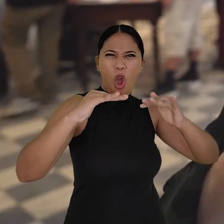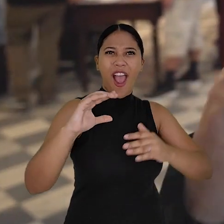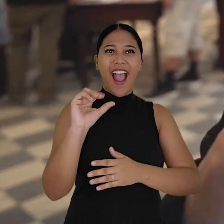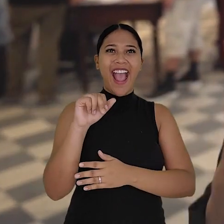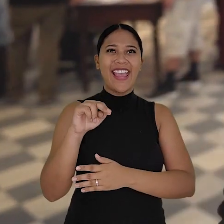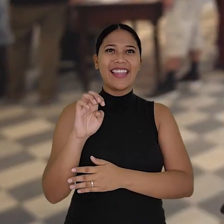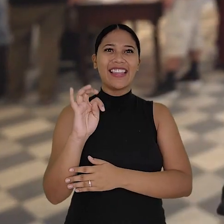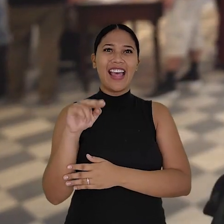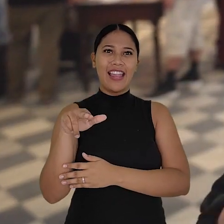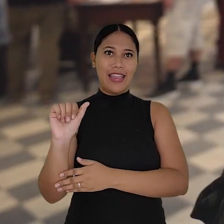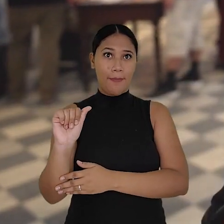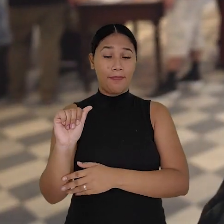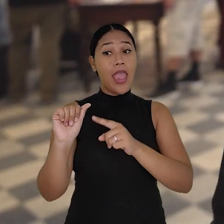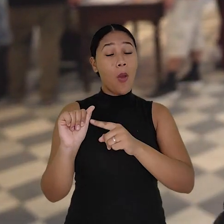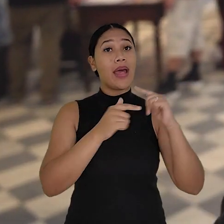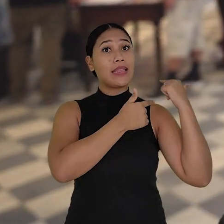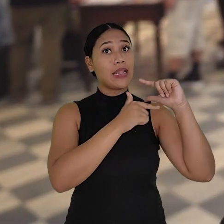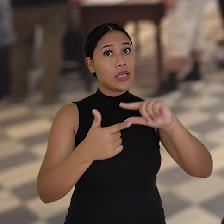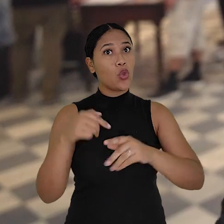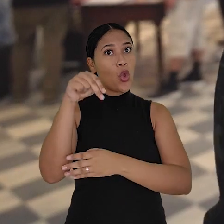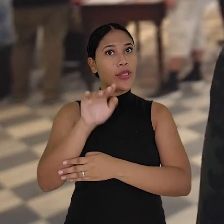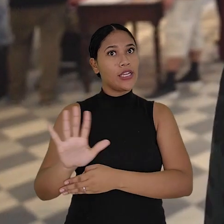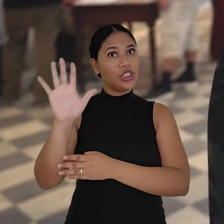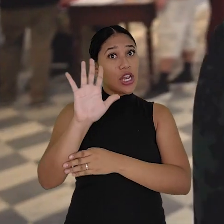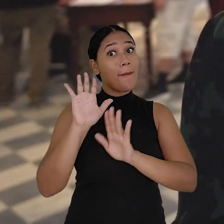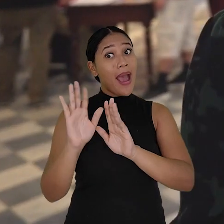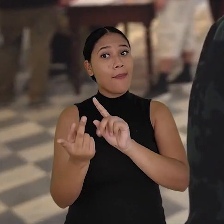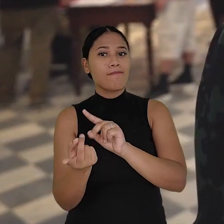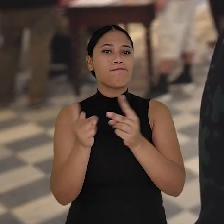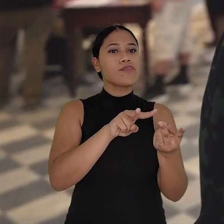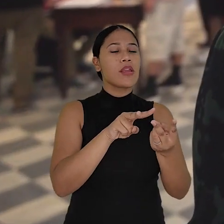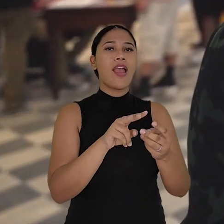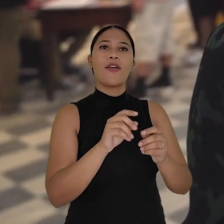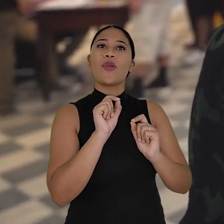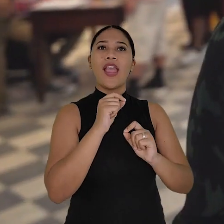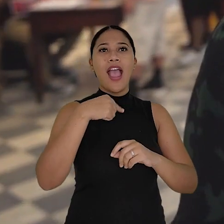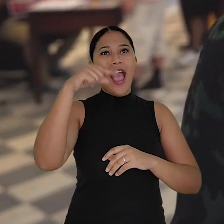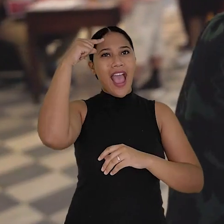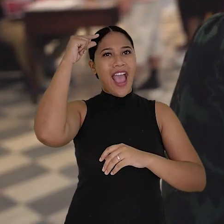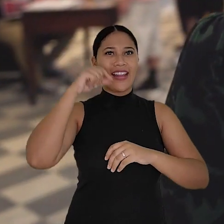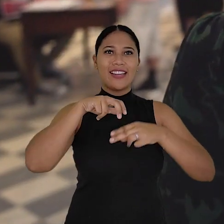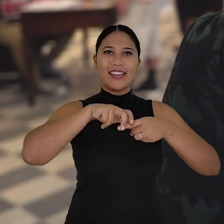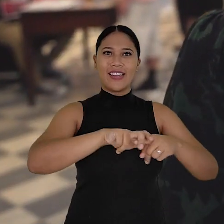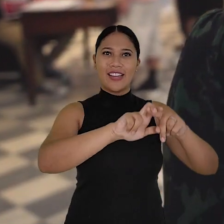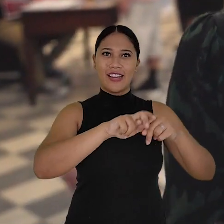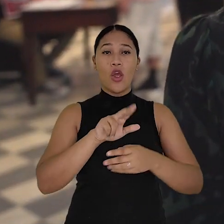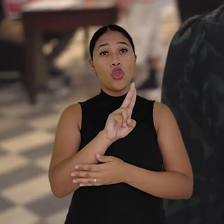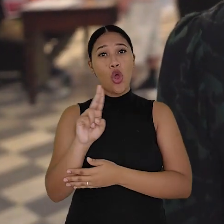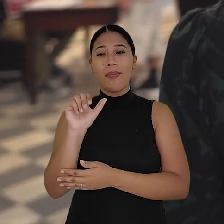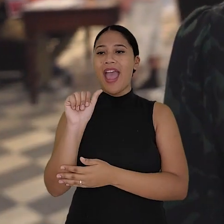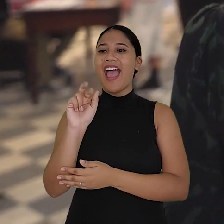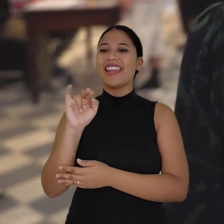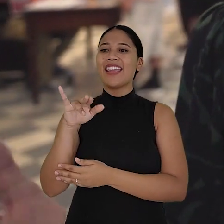uma tradição nordestina, mas aqui na interpretação de Ariano Suassuna, que